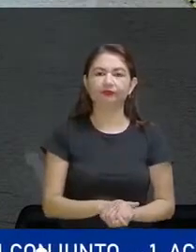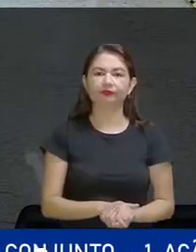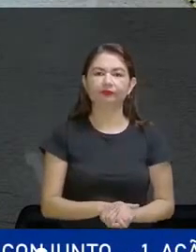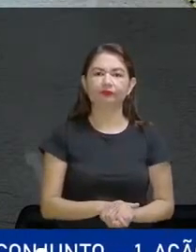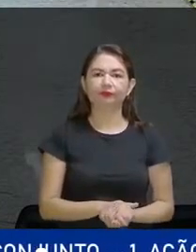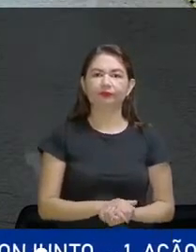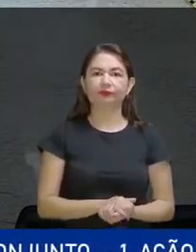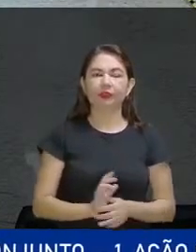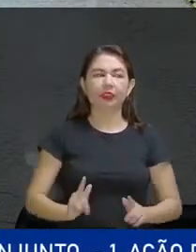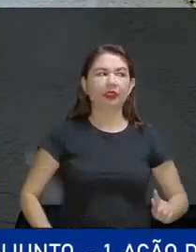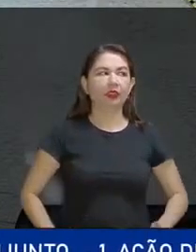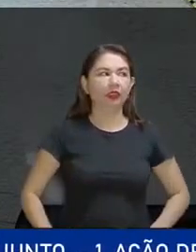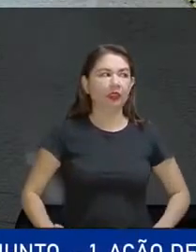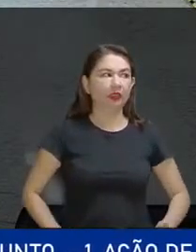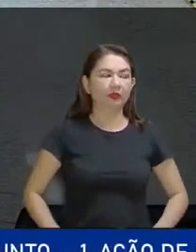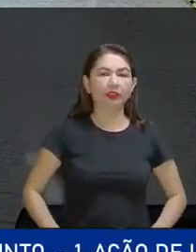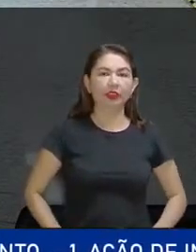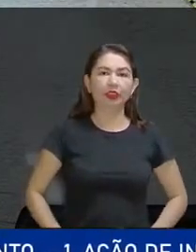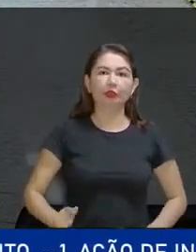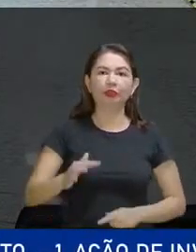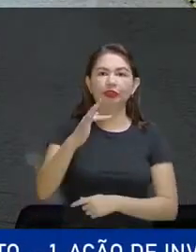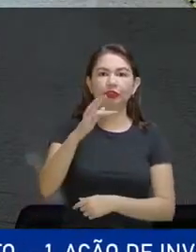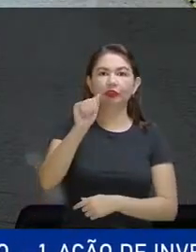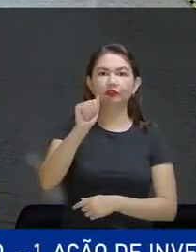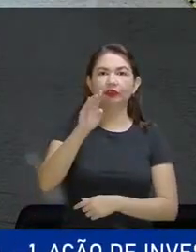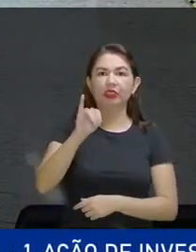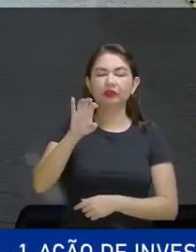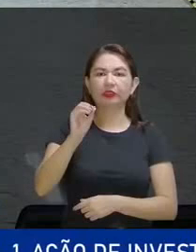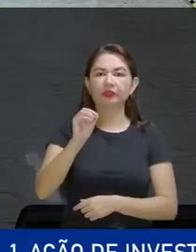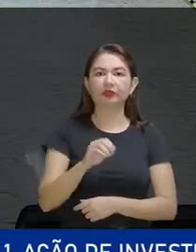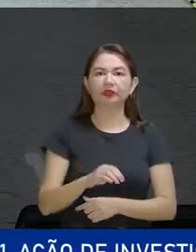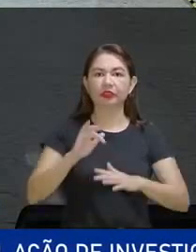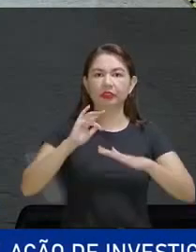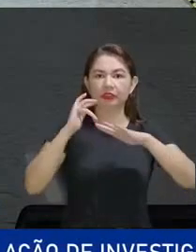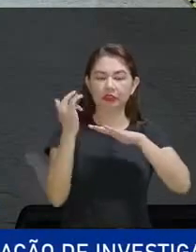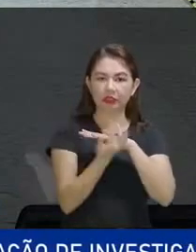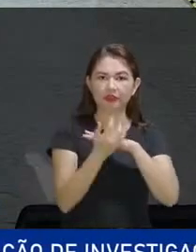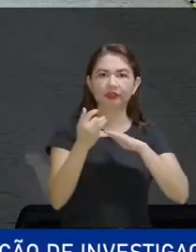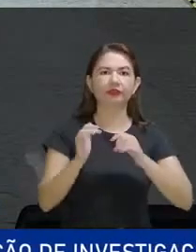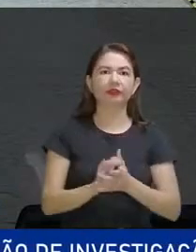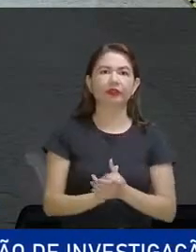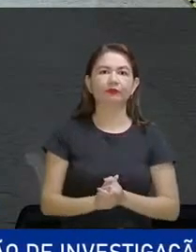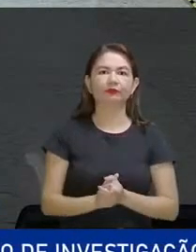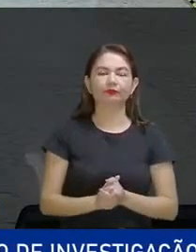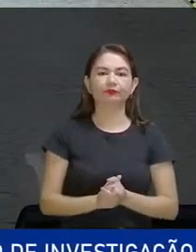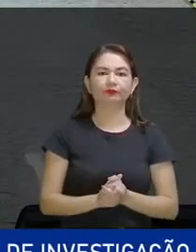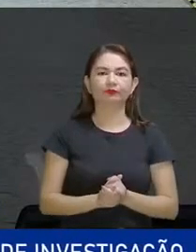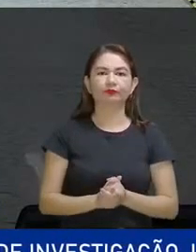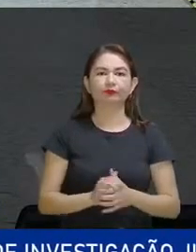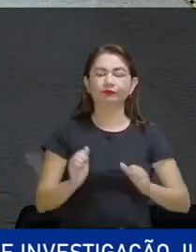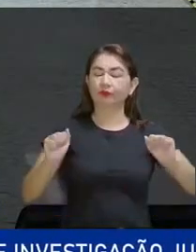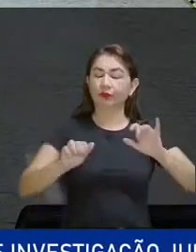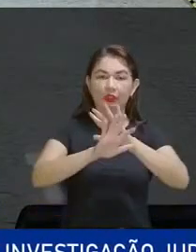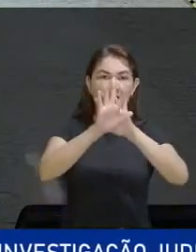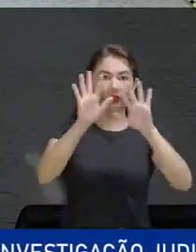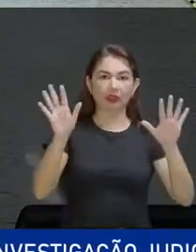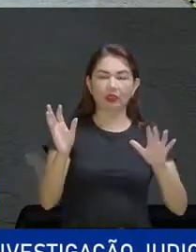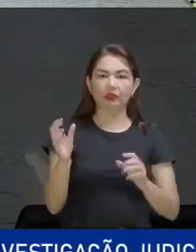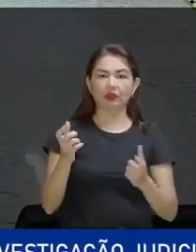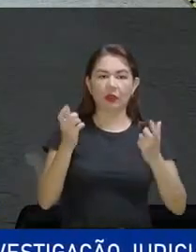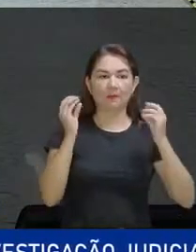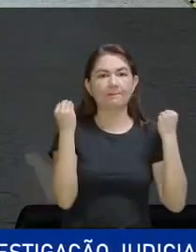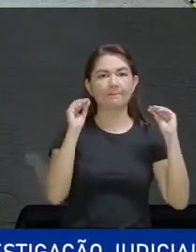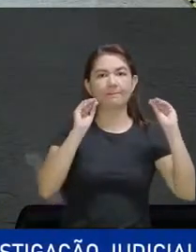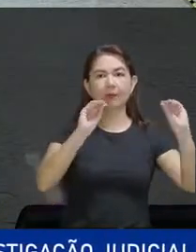mesmo, ele é primo de Fábio Jucá e nas redes sociais claramente realizava diversas postagens de